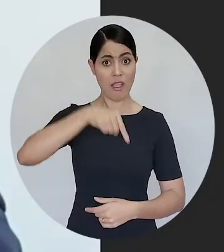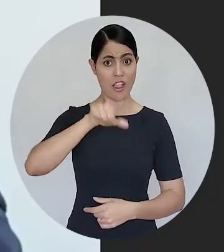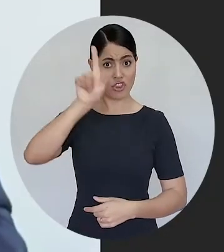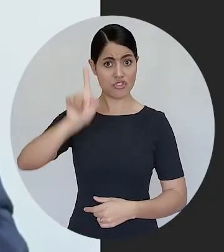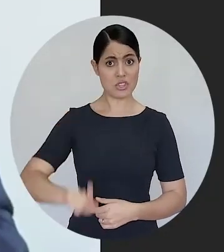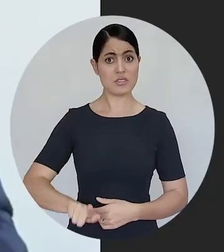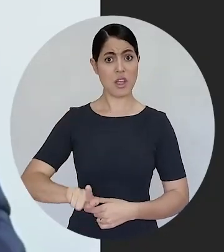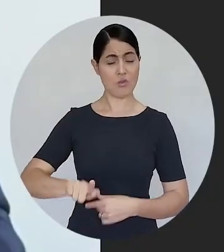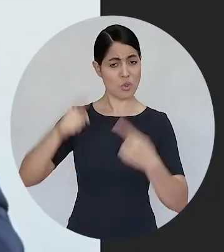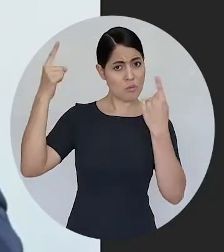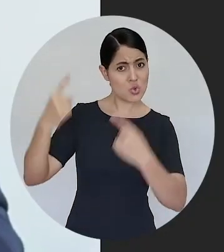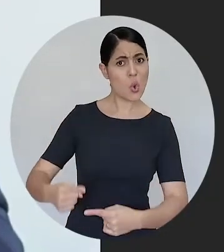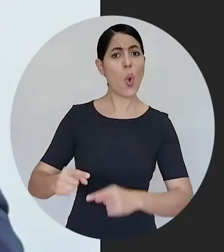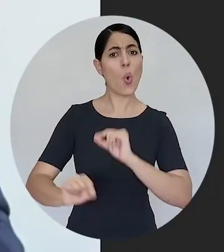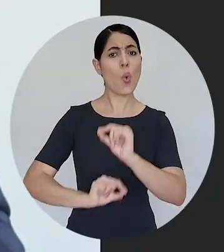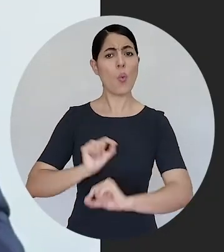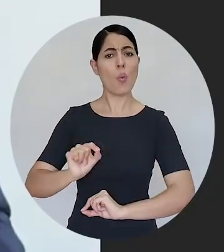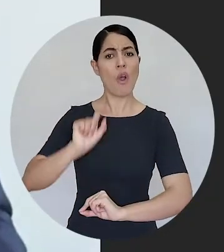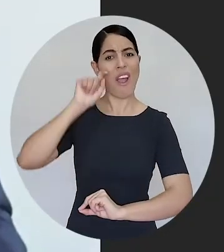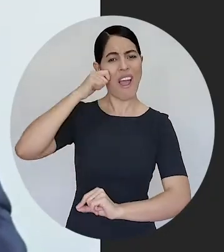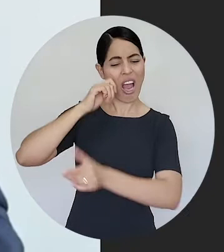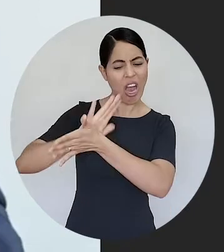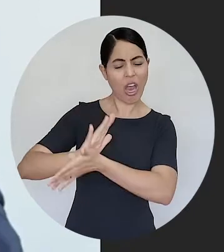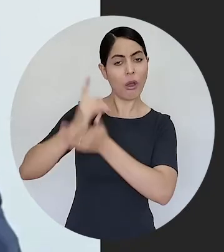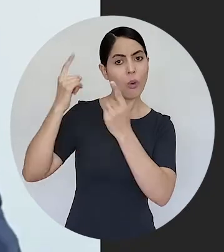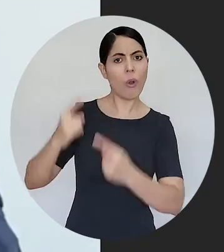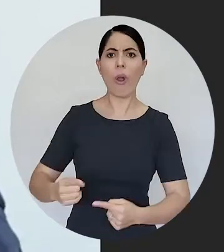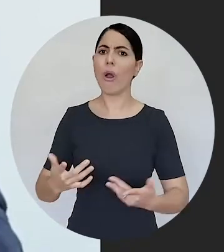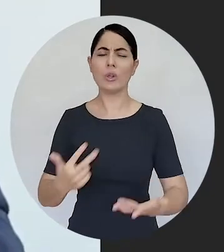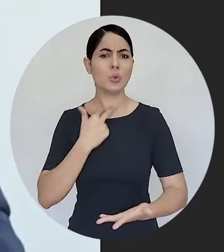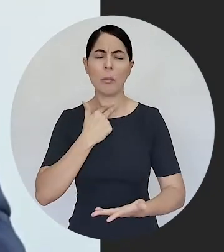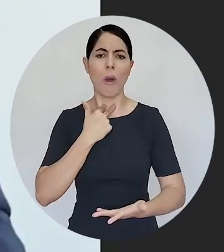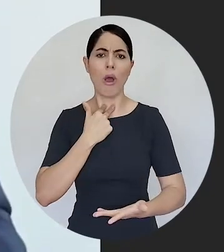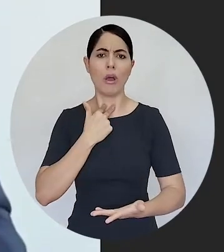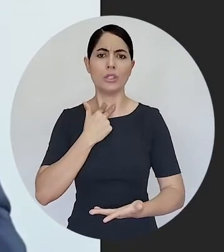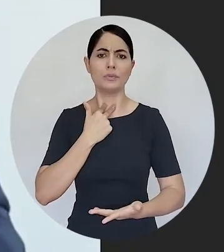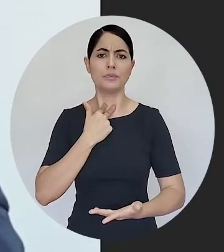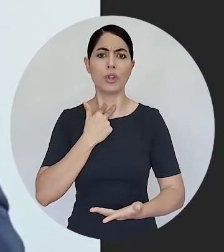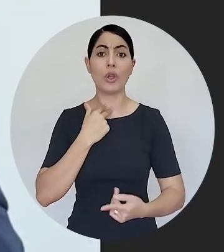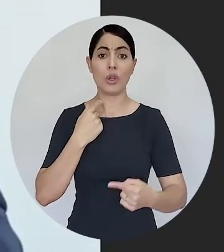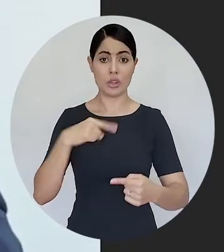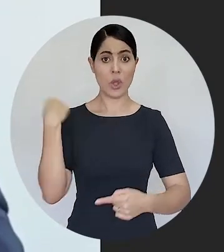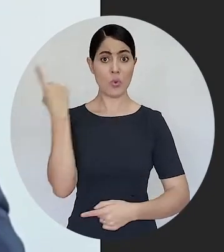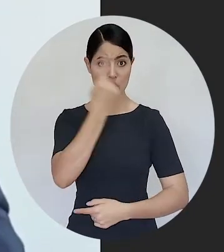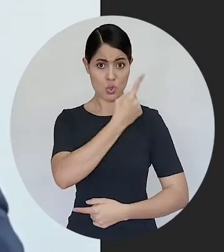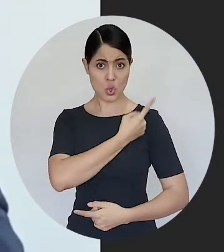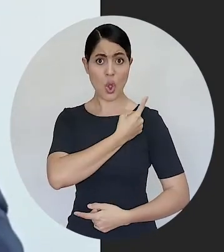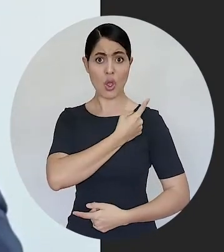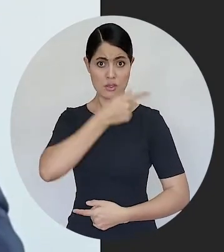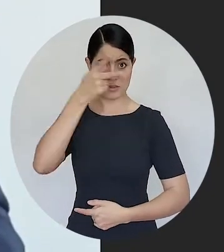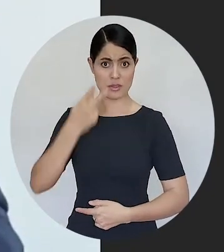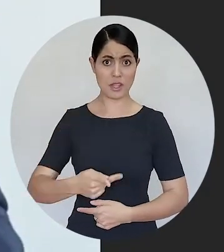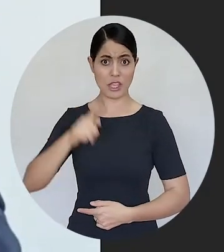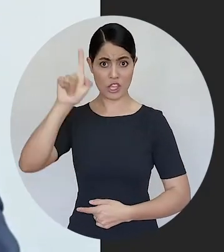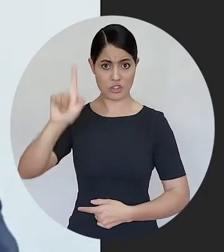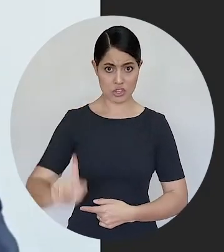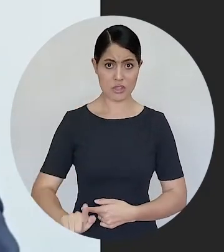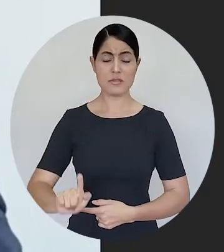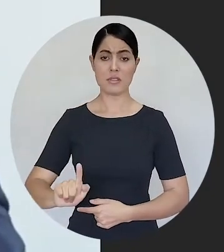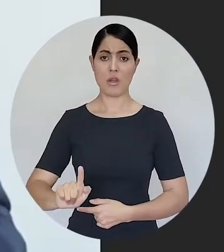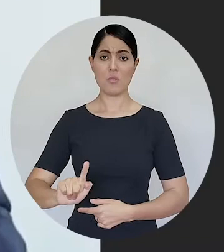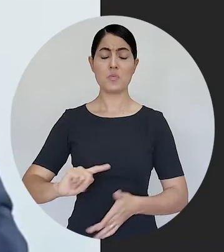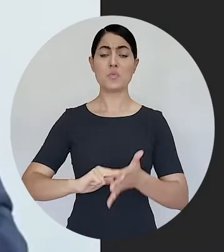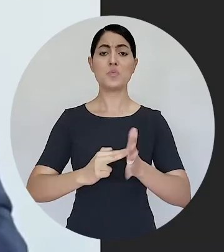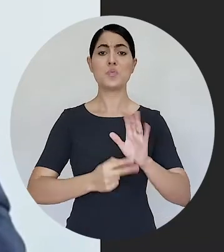gestão a luta antirracista, a luta pela inclusão, está no DNA dessa gestão, no DNA da nossa